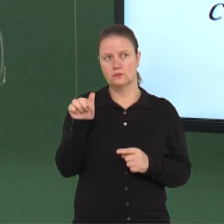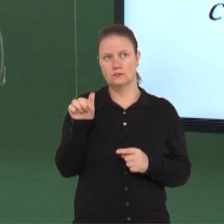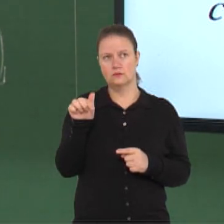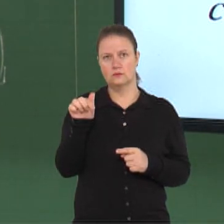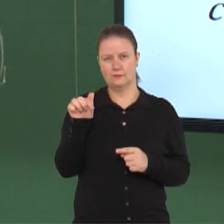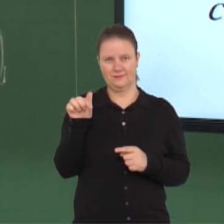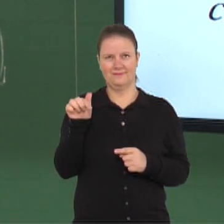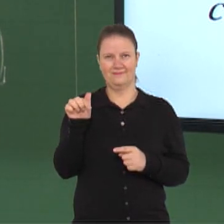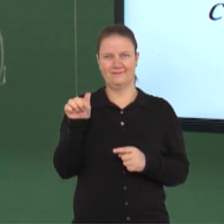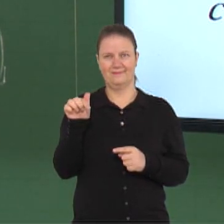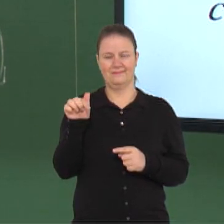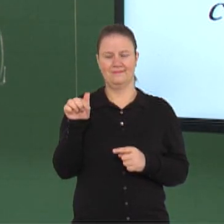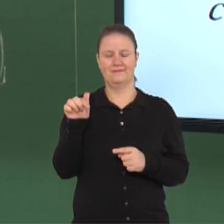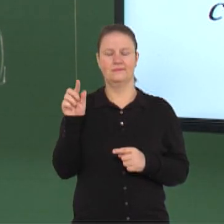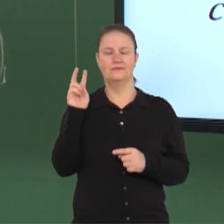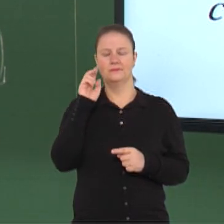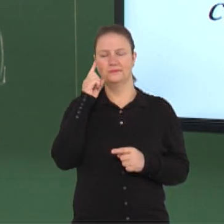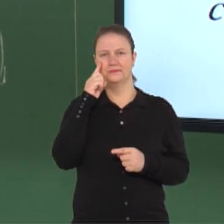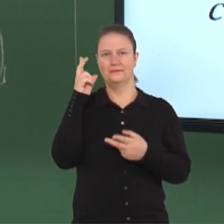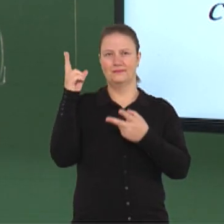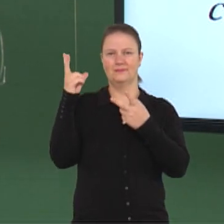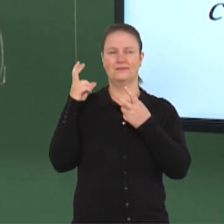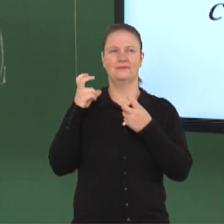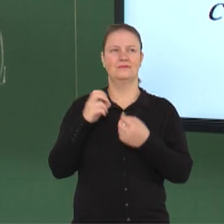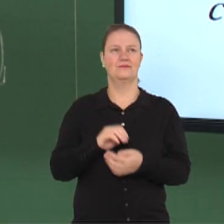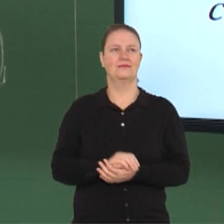o resultado da f de menos 2.